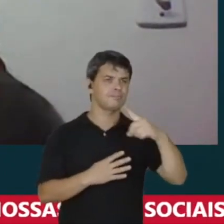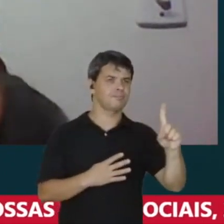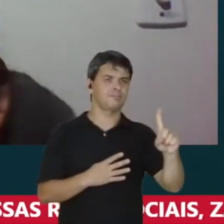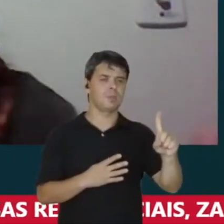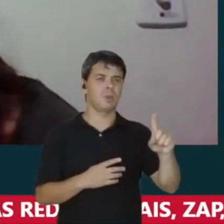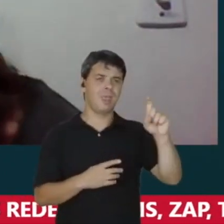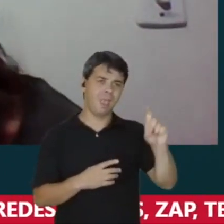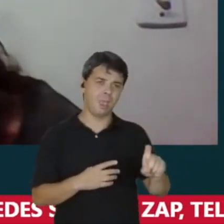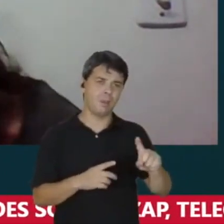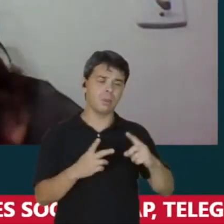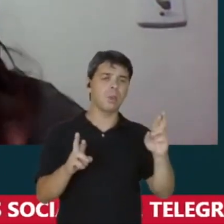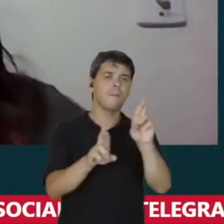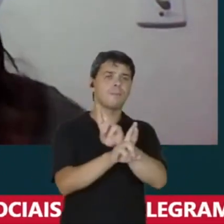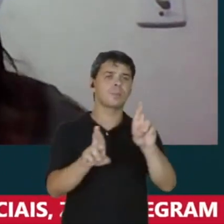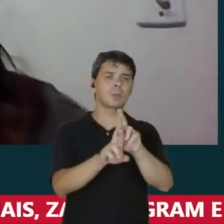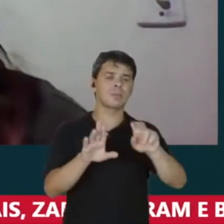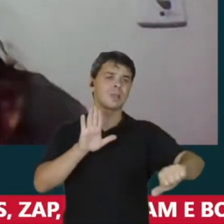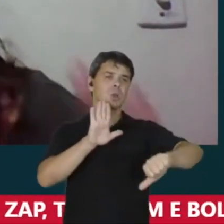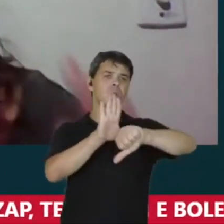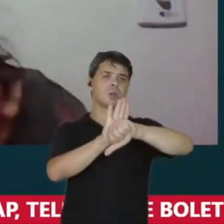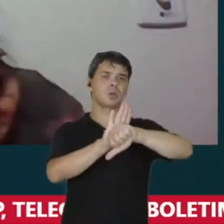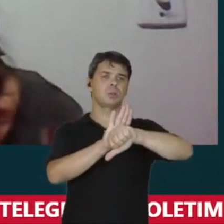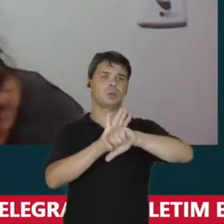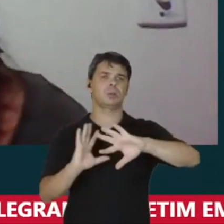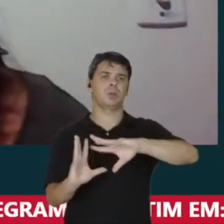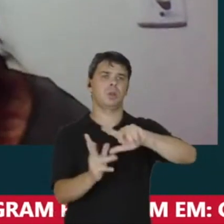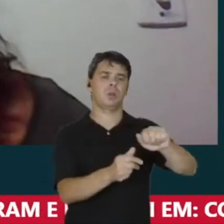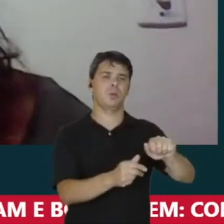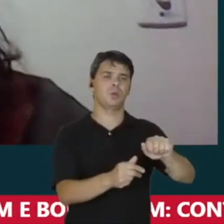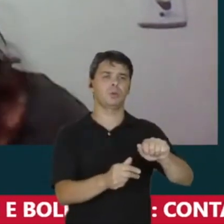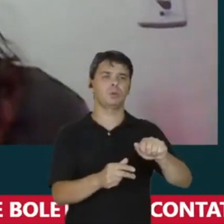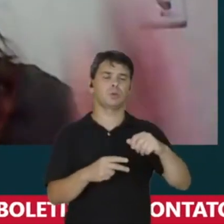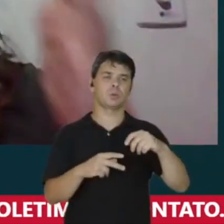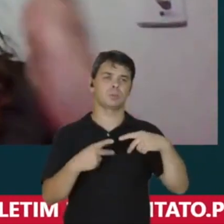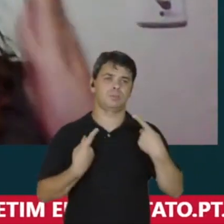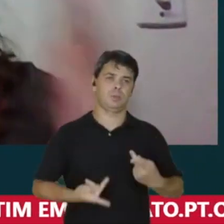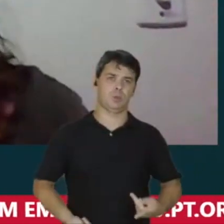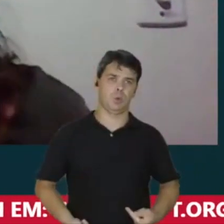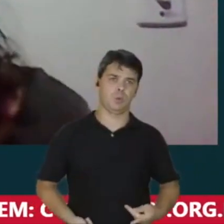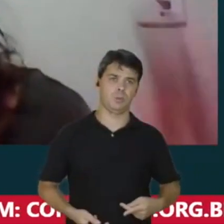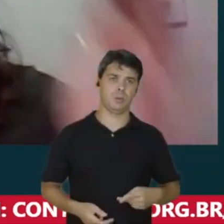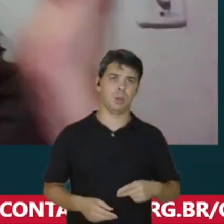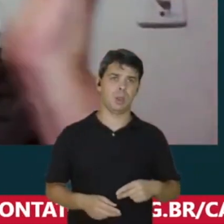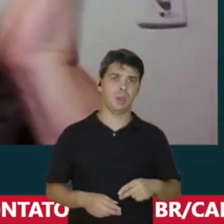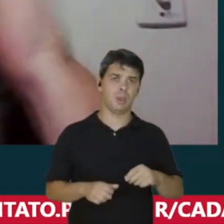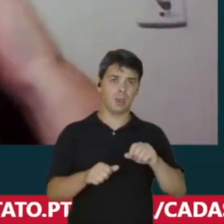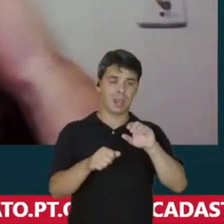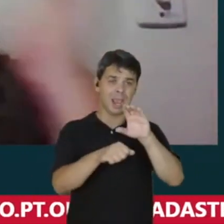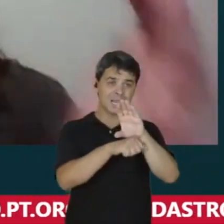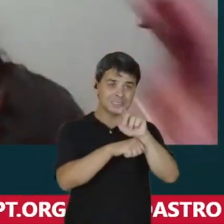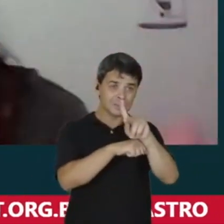em relação ao crime contra a humanidade. É fundamental a gente lembrar aqui que a CPI ela teve